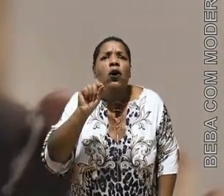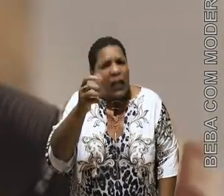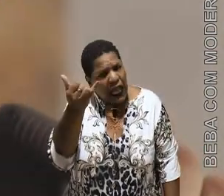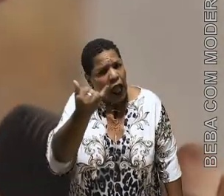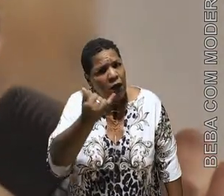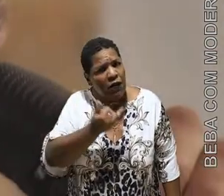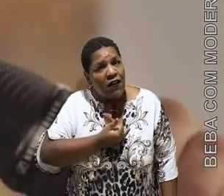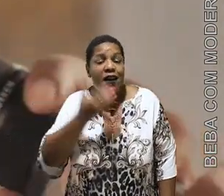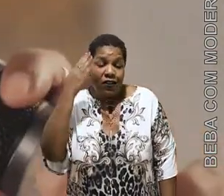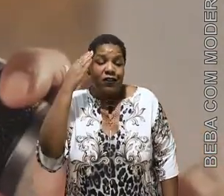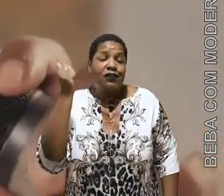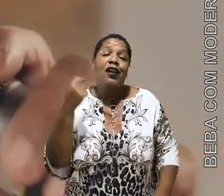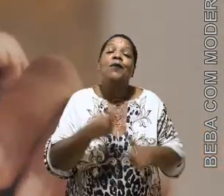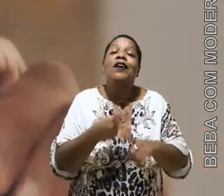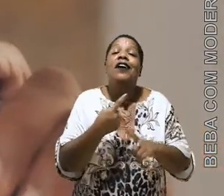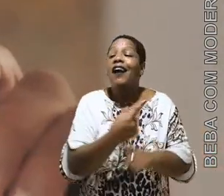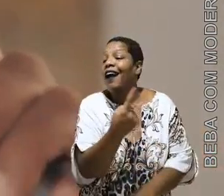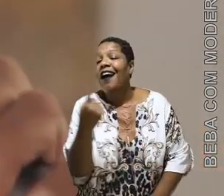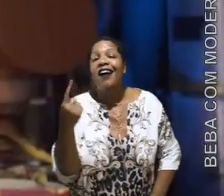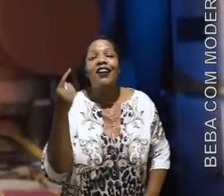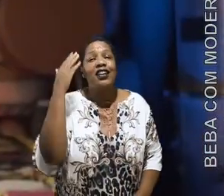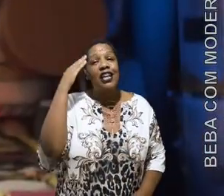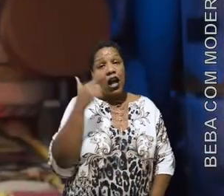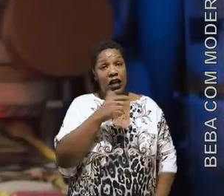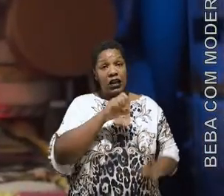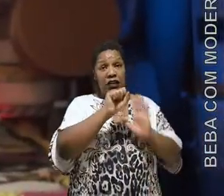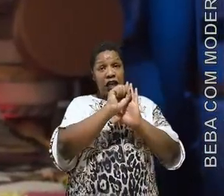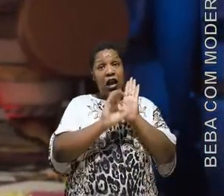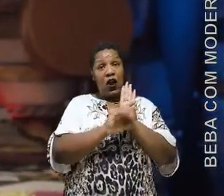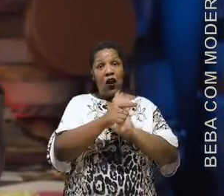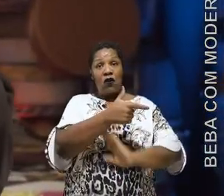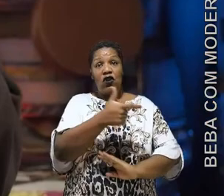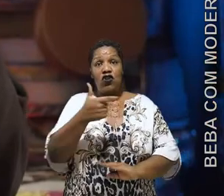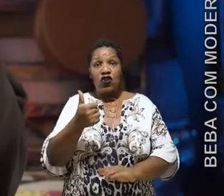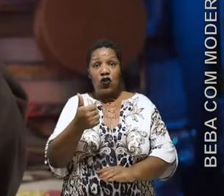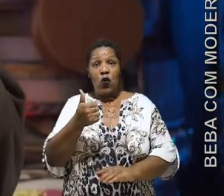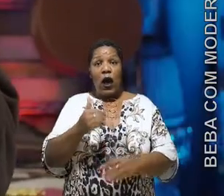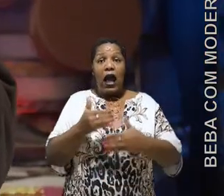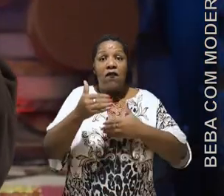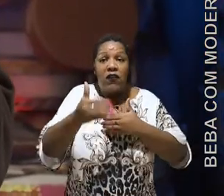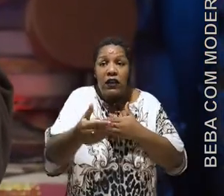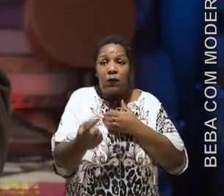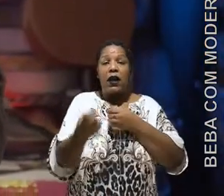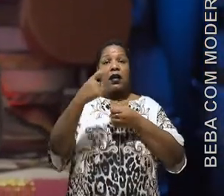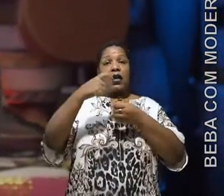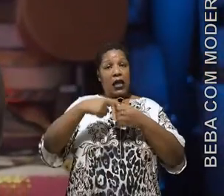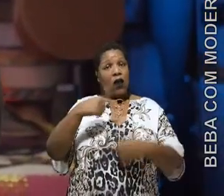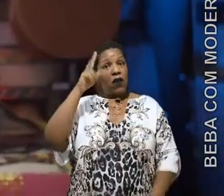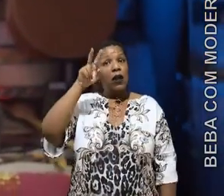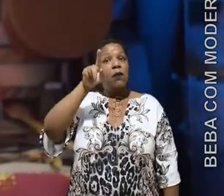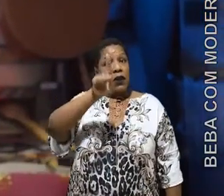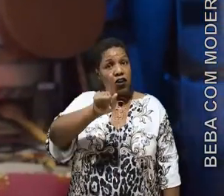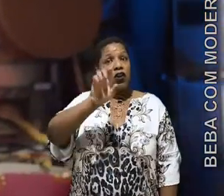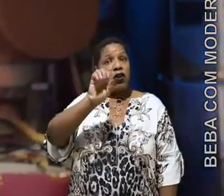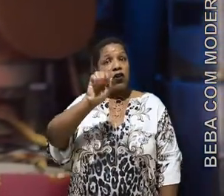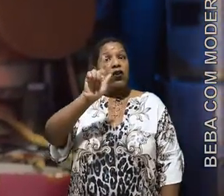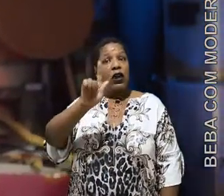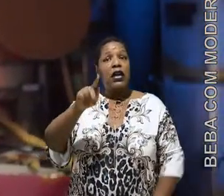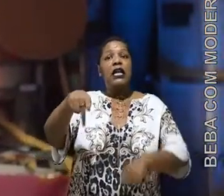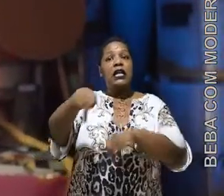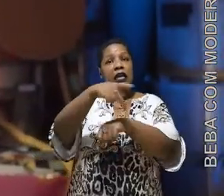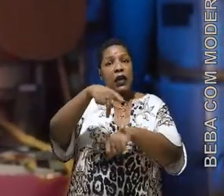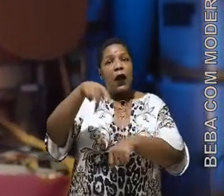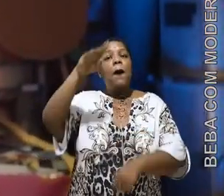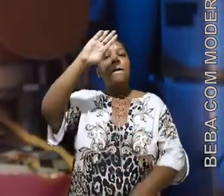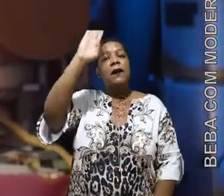Brasa Vai dormir o que quer me falar sei porque cada um Cada Um século vídeo avança para resolver vou relembrar vocês hoje